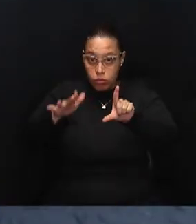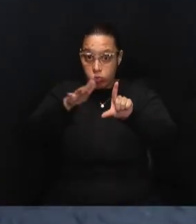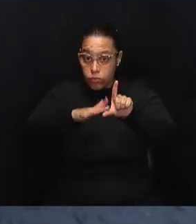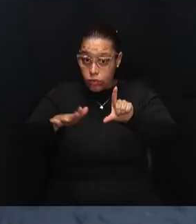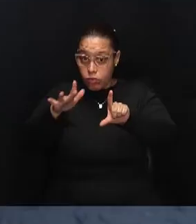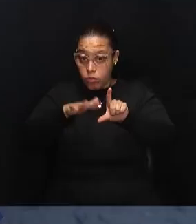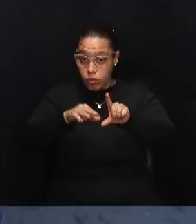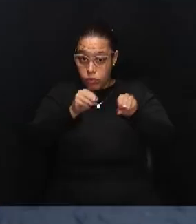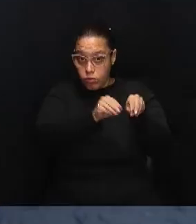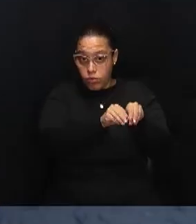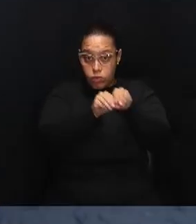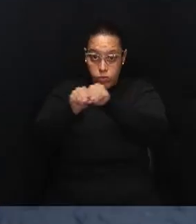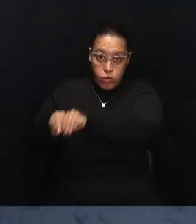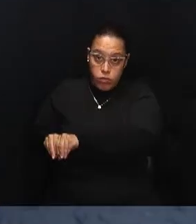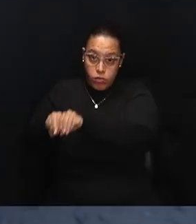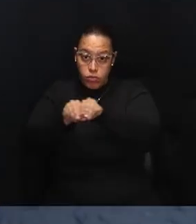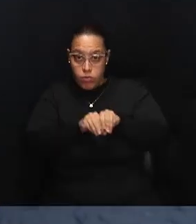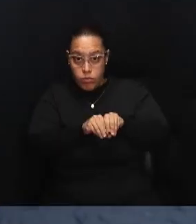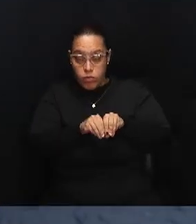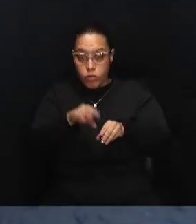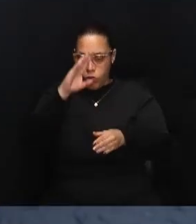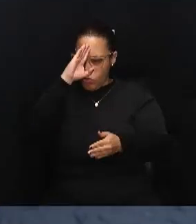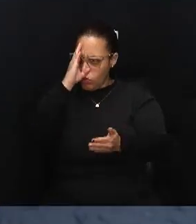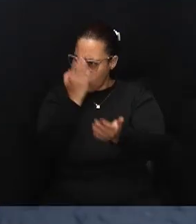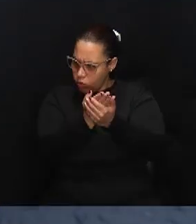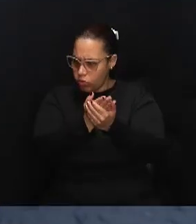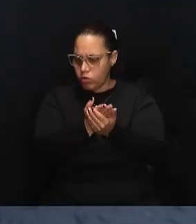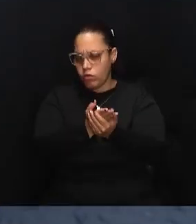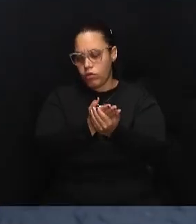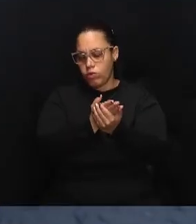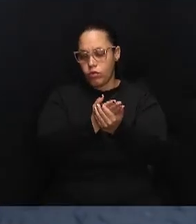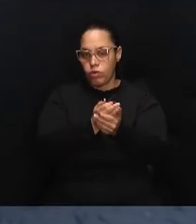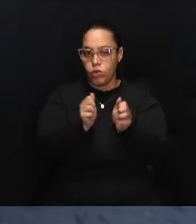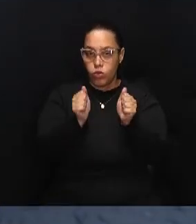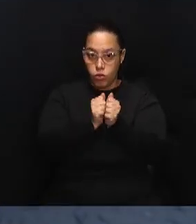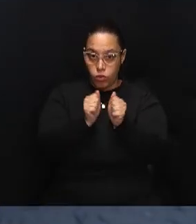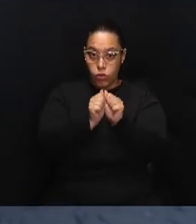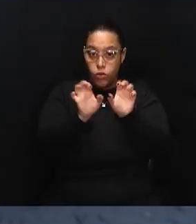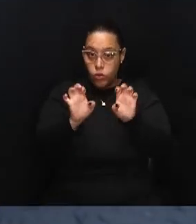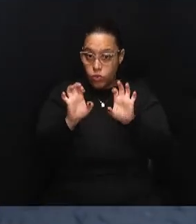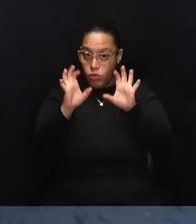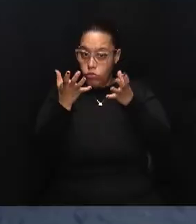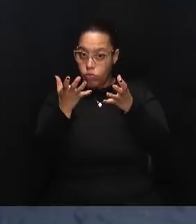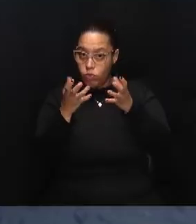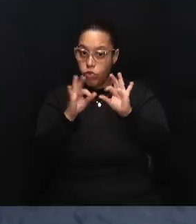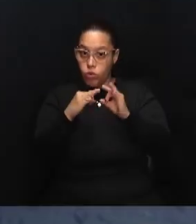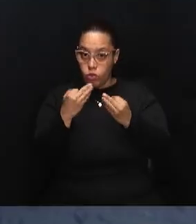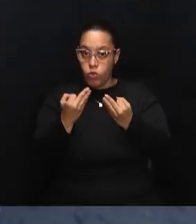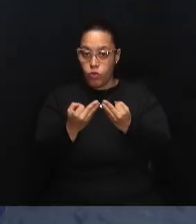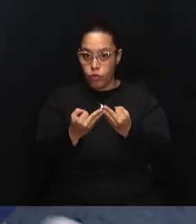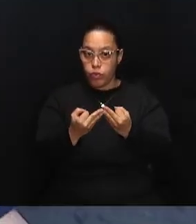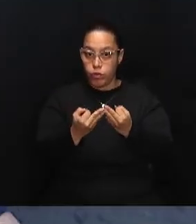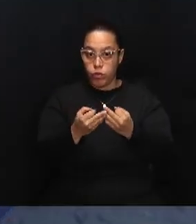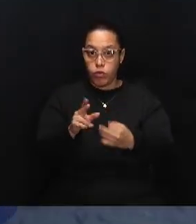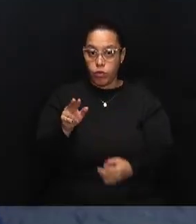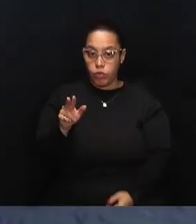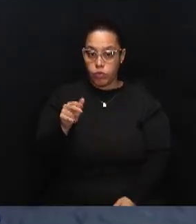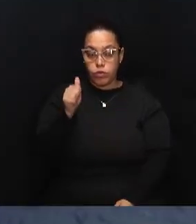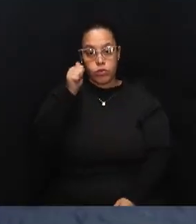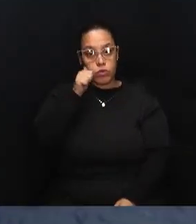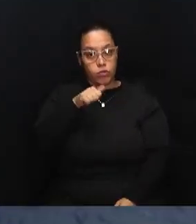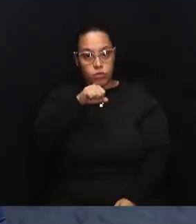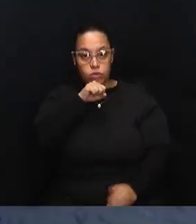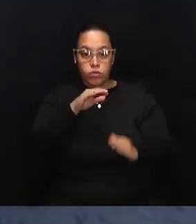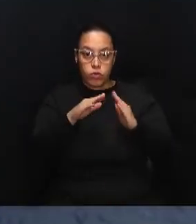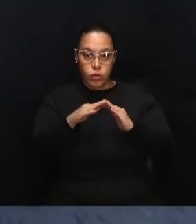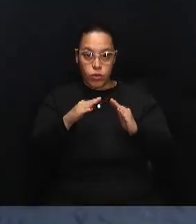o deslocamento com alguém da sua confiança. Seja alguém que estava com você no grupo, com a sua família, um irmão, a mãe que está em casa.